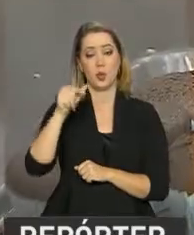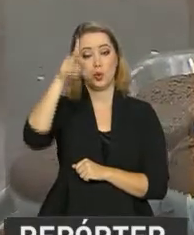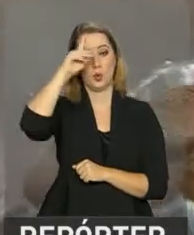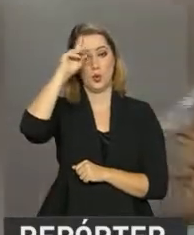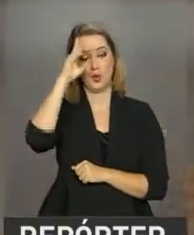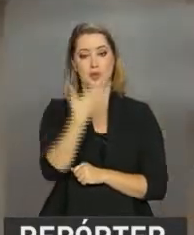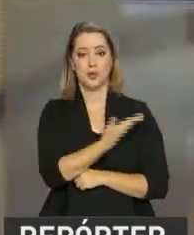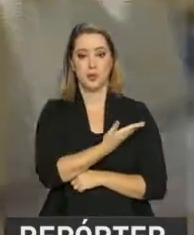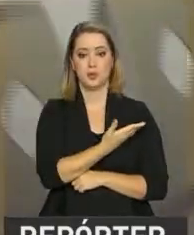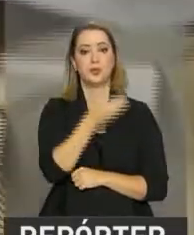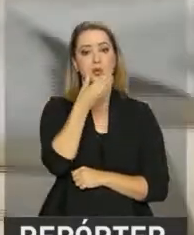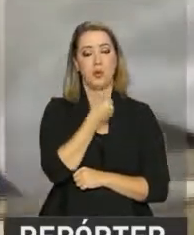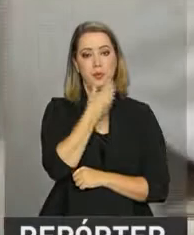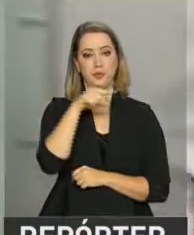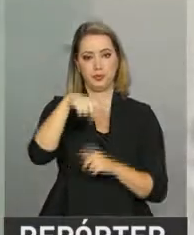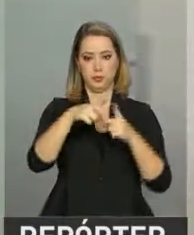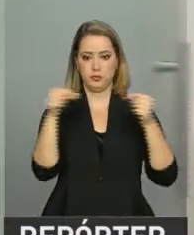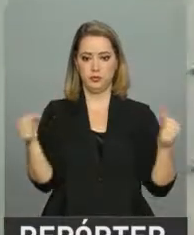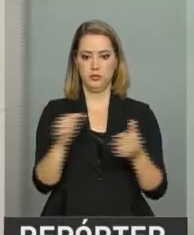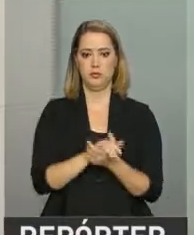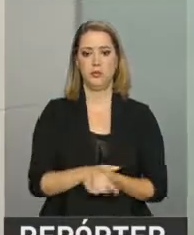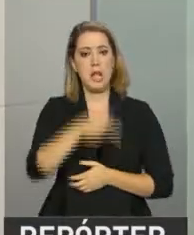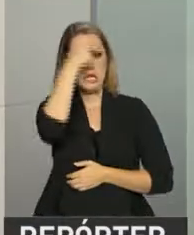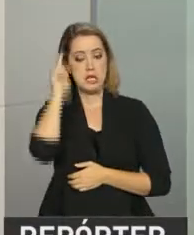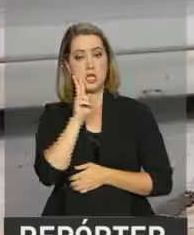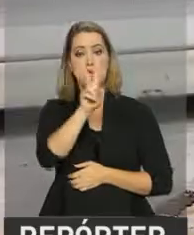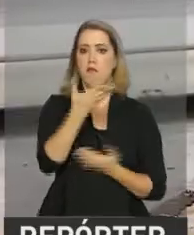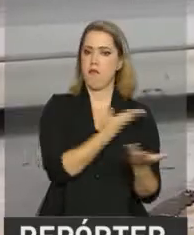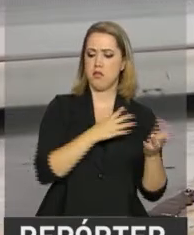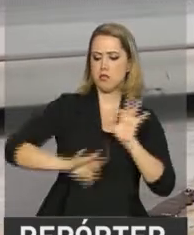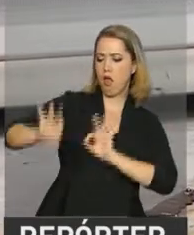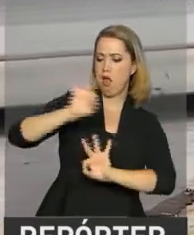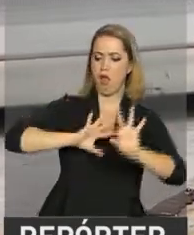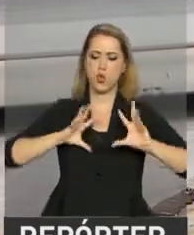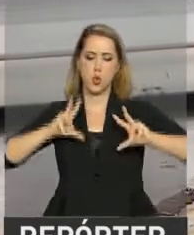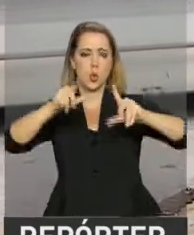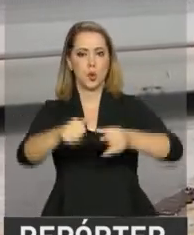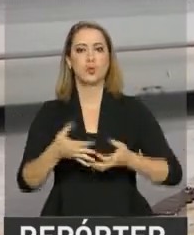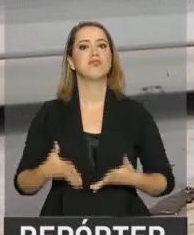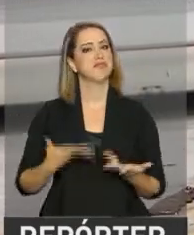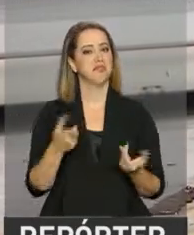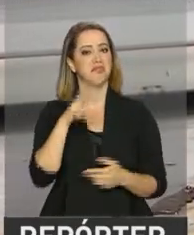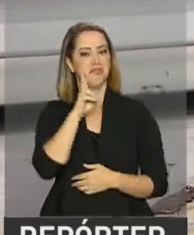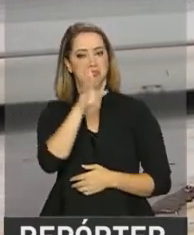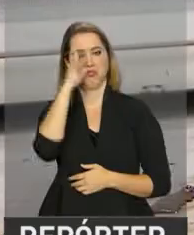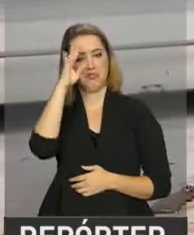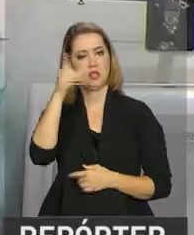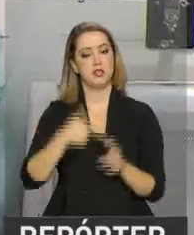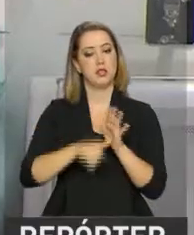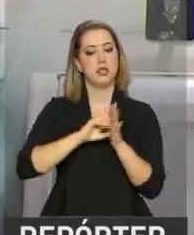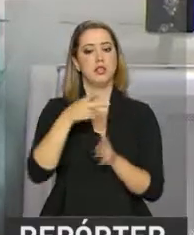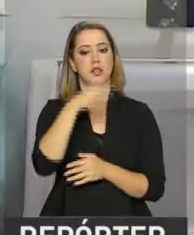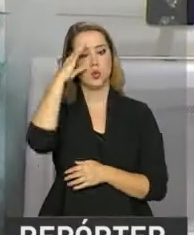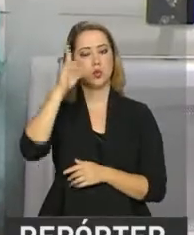chocolateria do alexandre em brasília e quem o vê assim habilidoso com o chocolate não imagina que antes